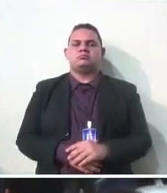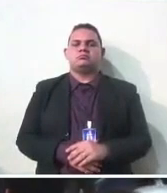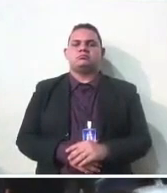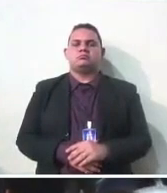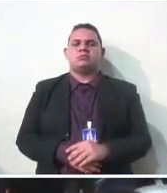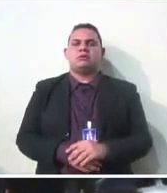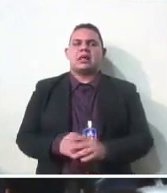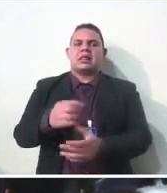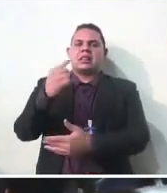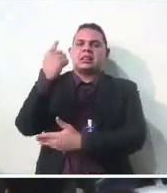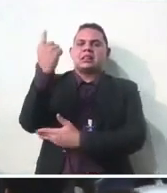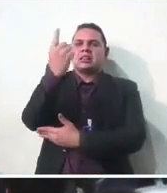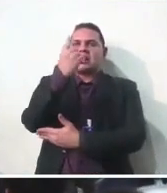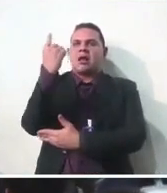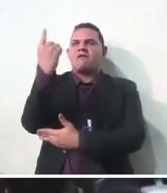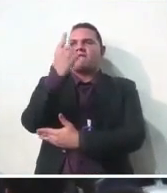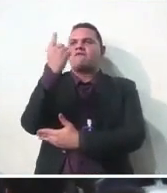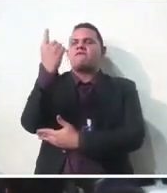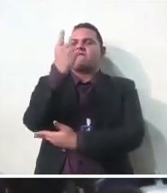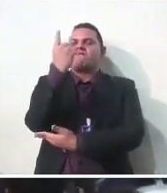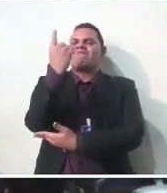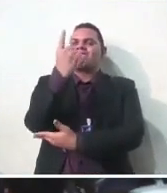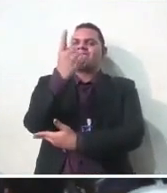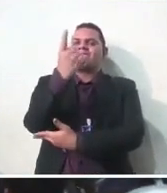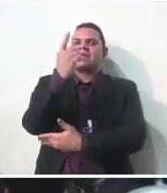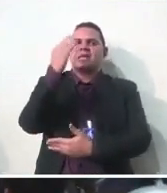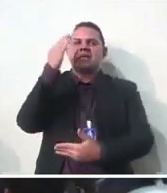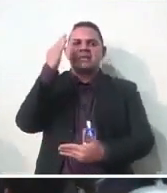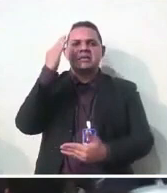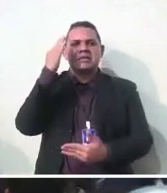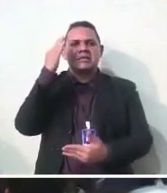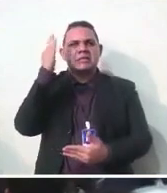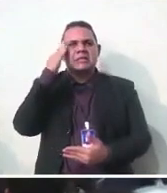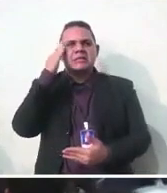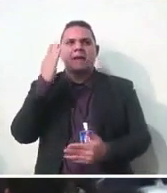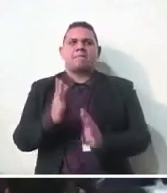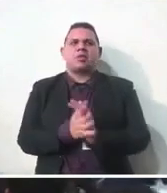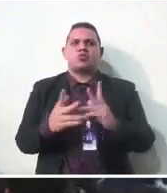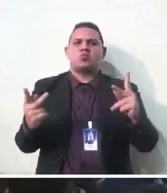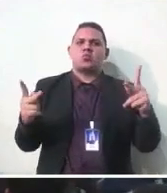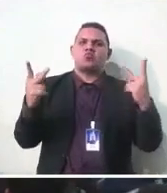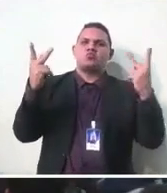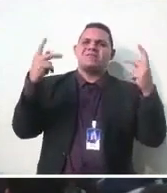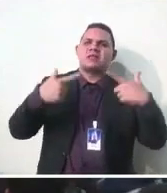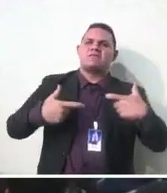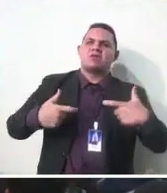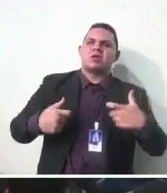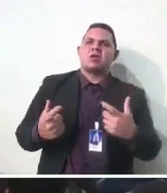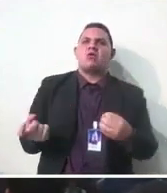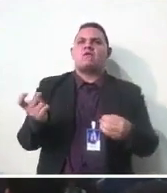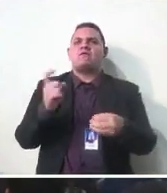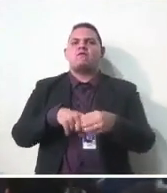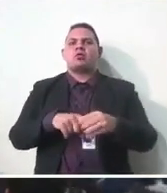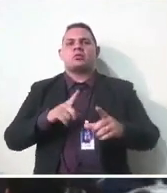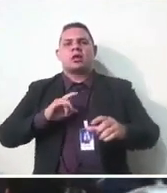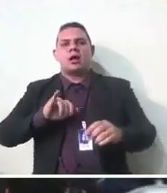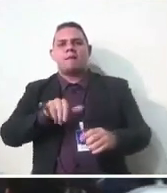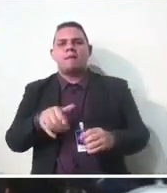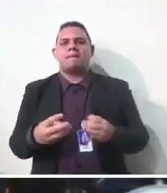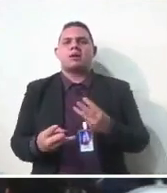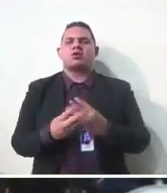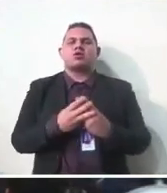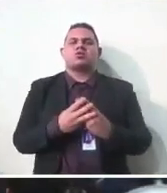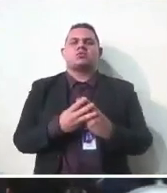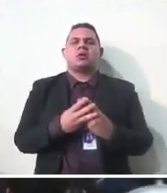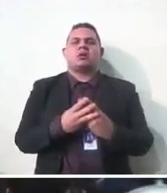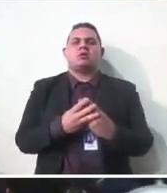Davi sabia que quando ele vencia uma guerra que vinha para Jerusalém, os portões